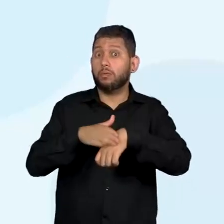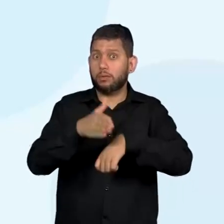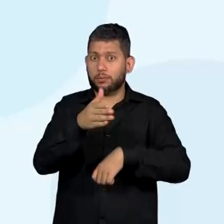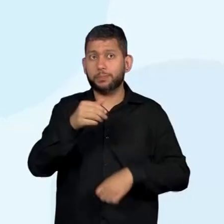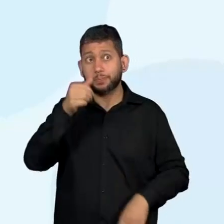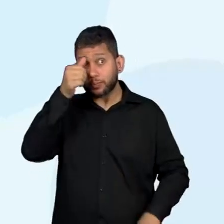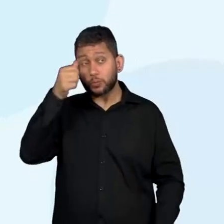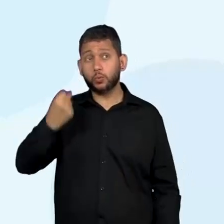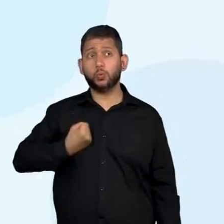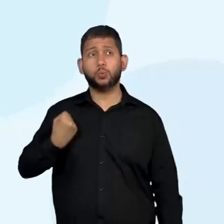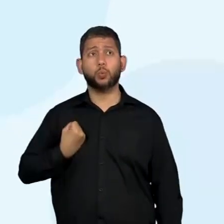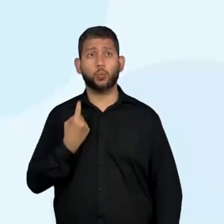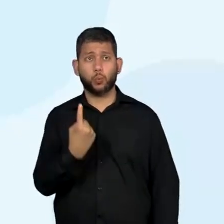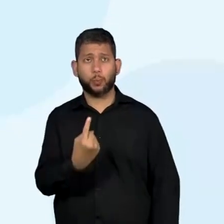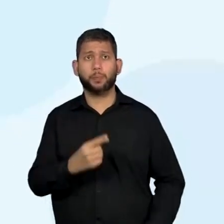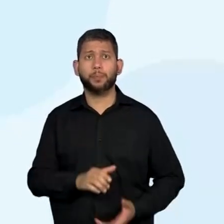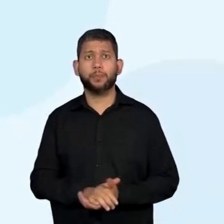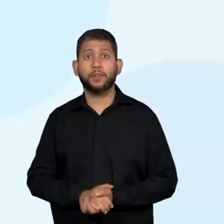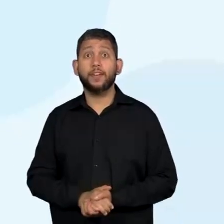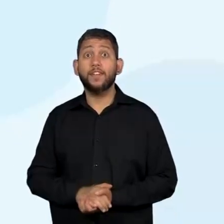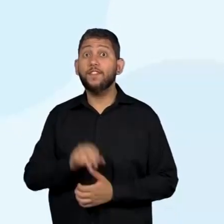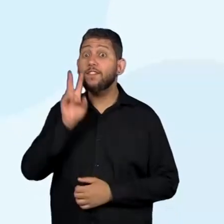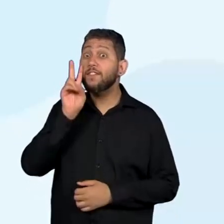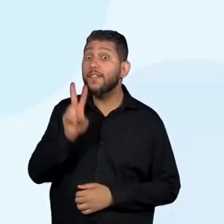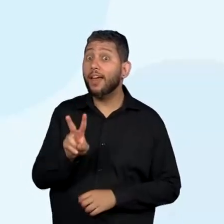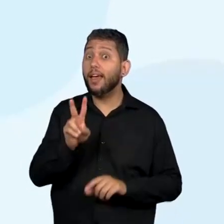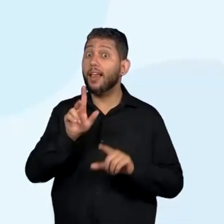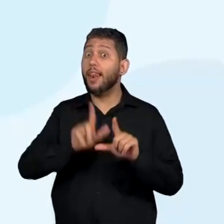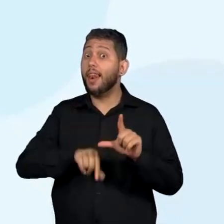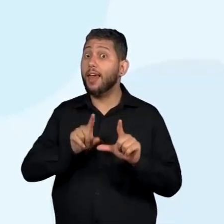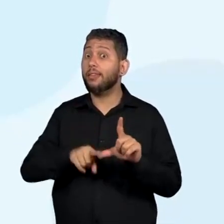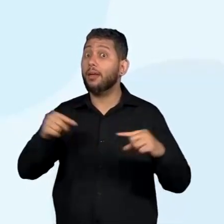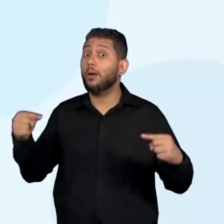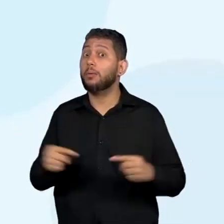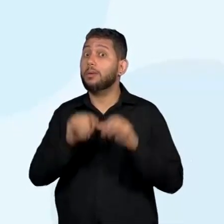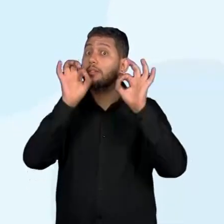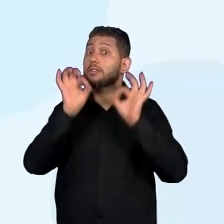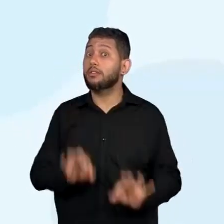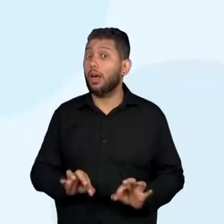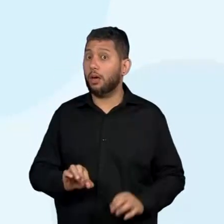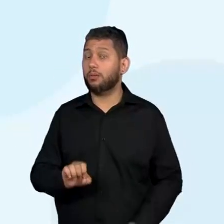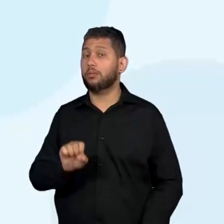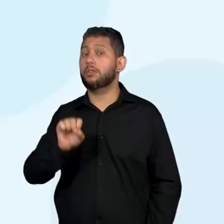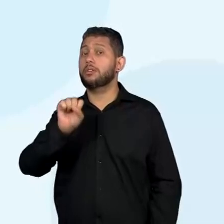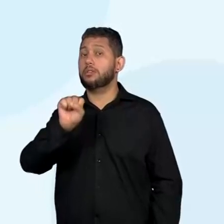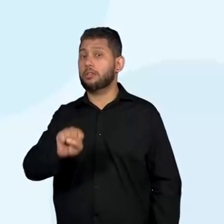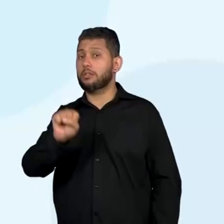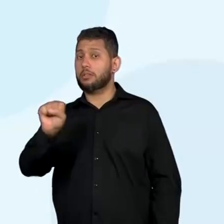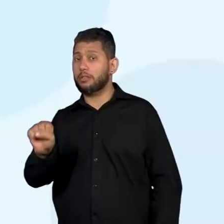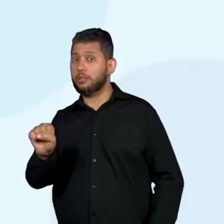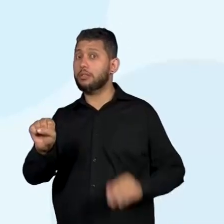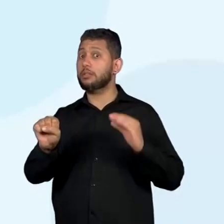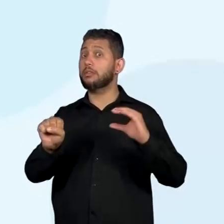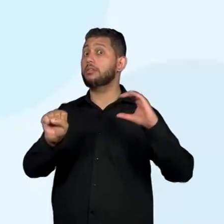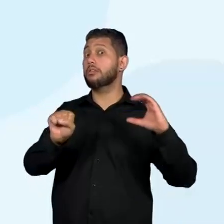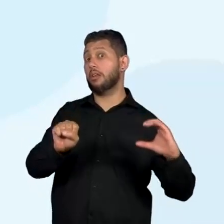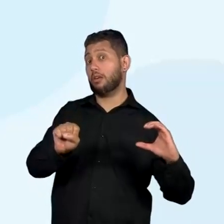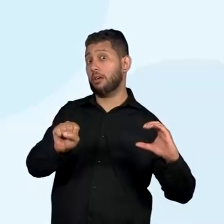Número 1. Escolha a grafia, ou seja, a escrita